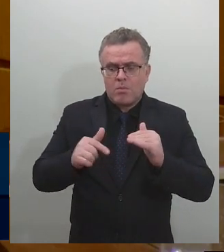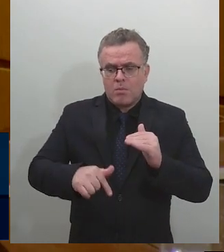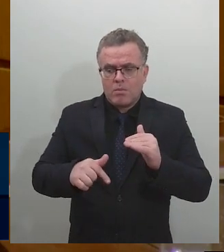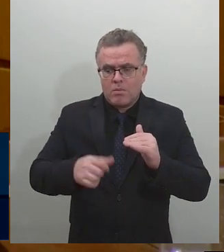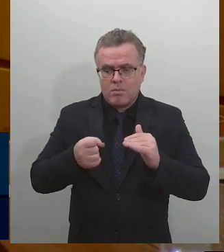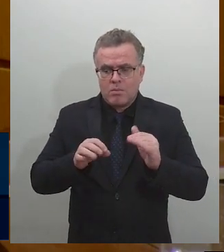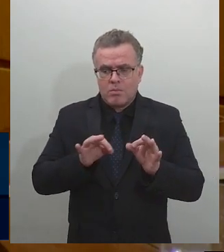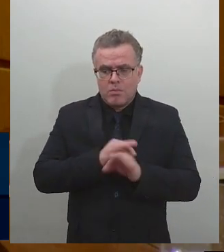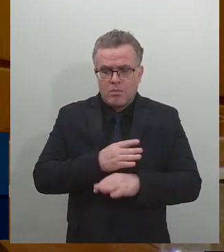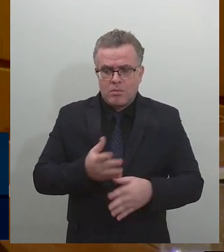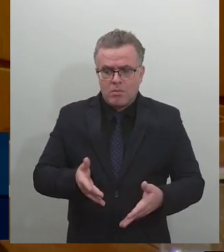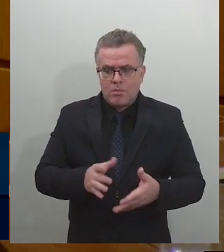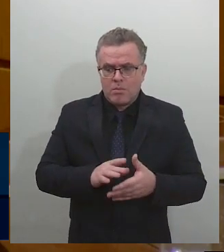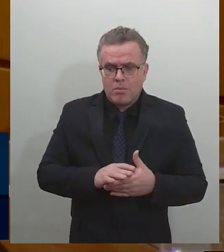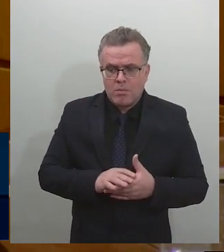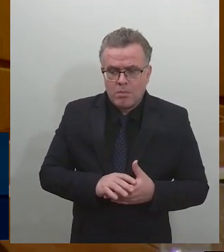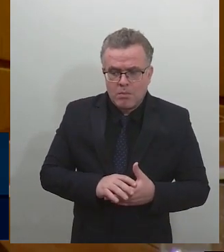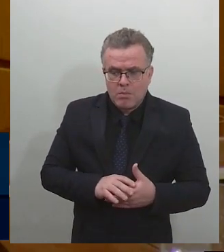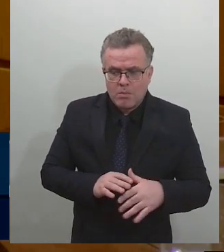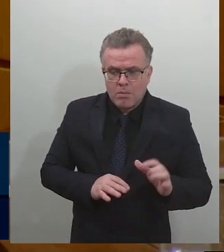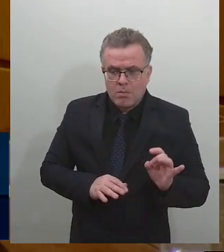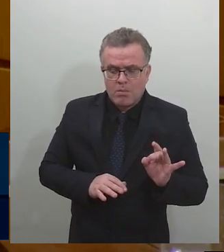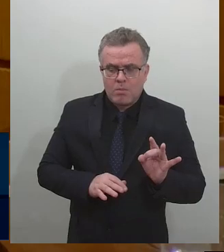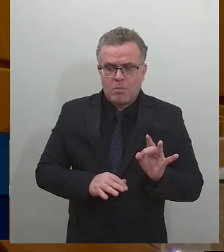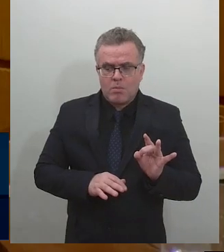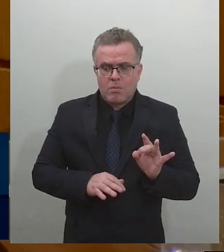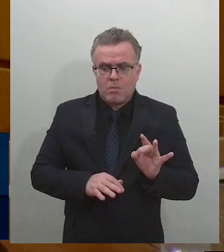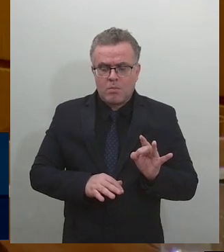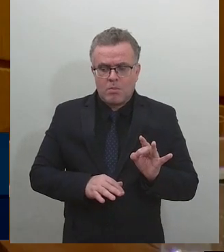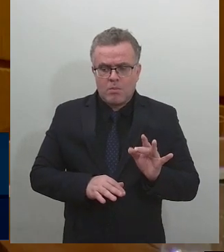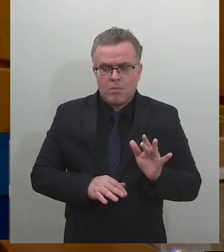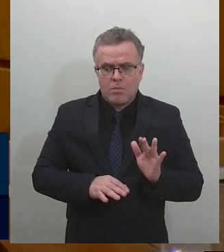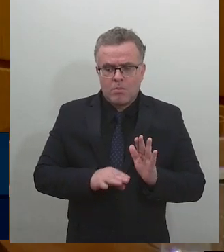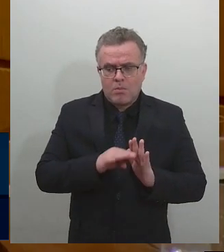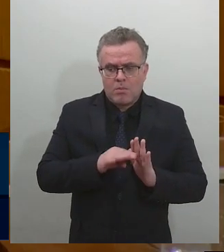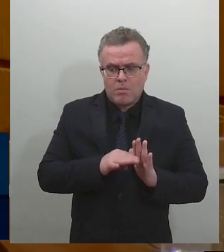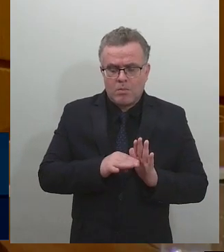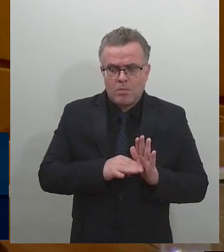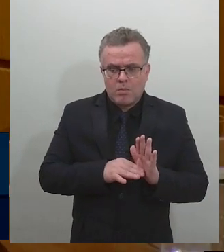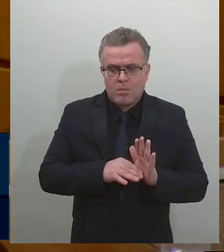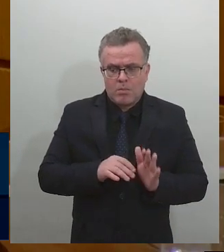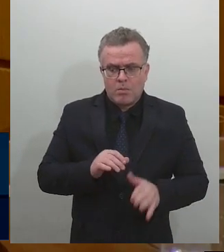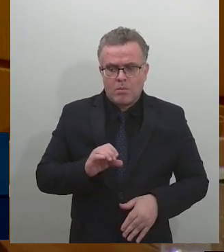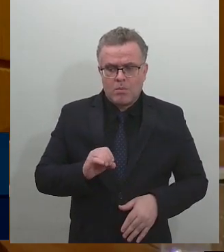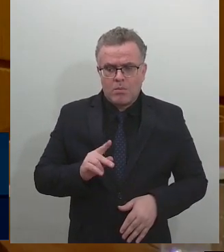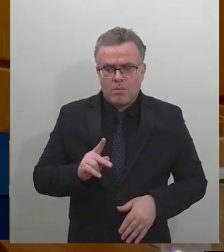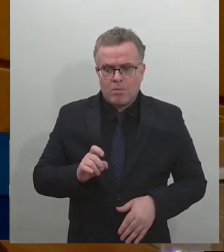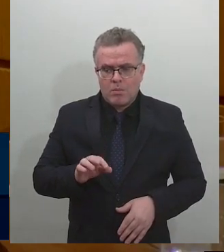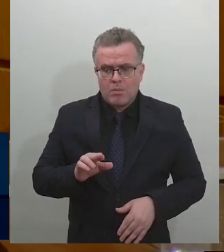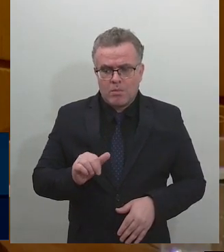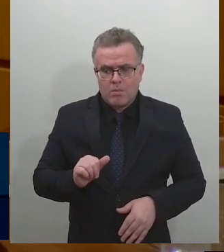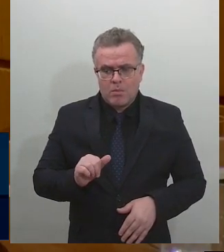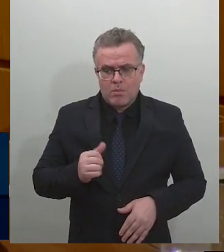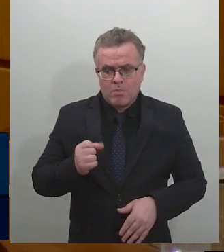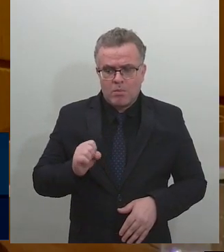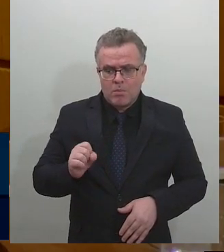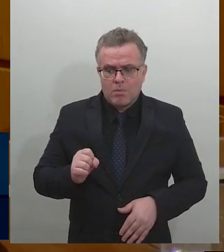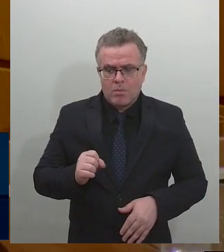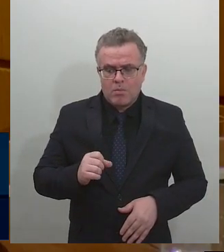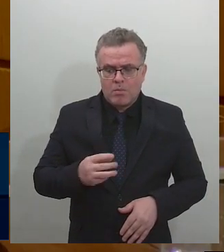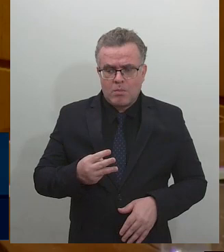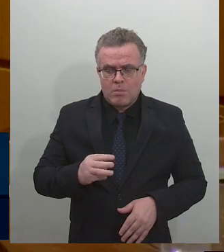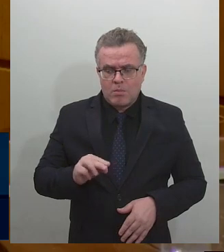Somente para o programa Opera Sergipe foram 3 milhões e meio